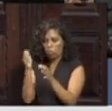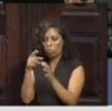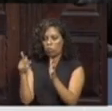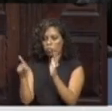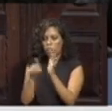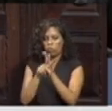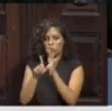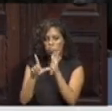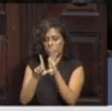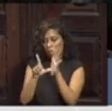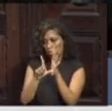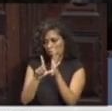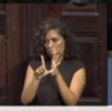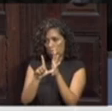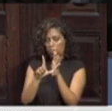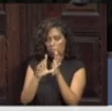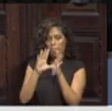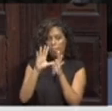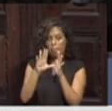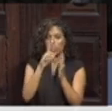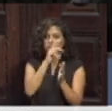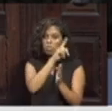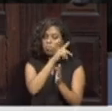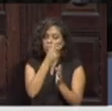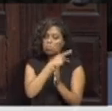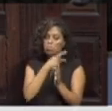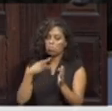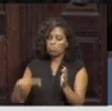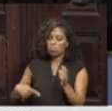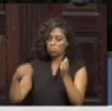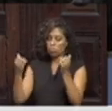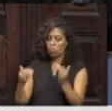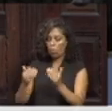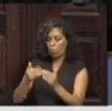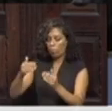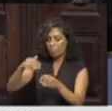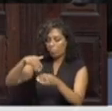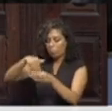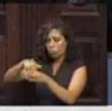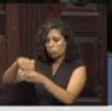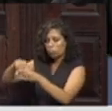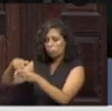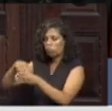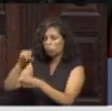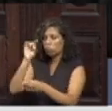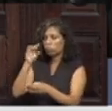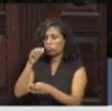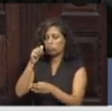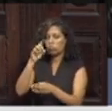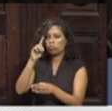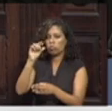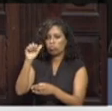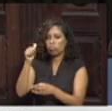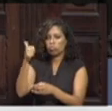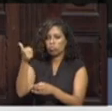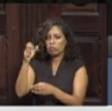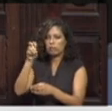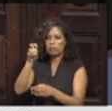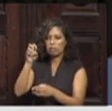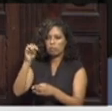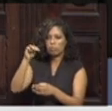Segunda quinzena de março. Mas isso é muito importante porque essa comissão, ela preparou um projeto de lei com